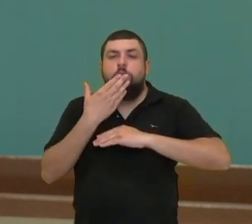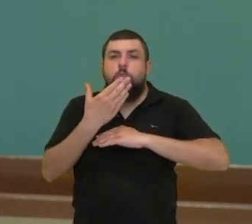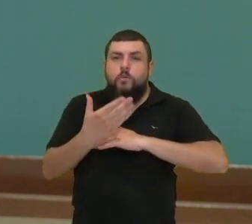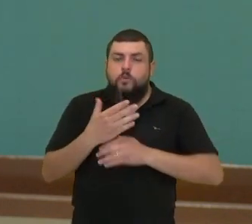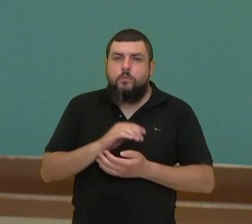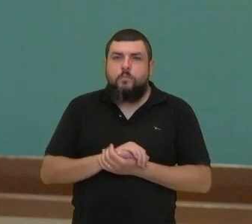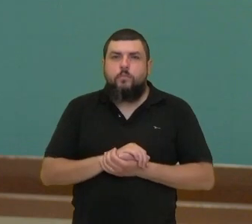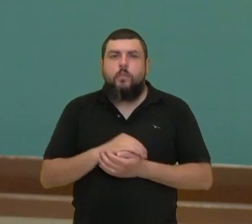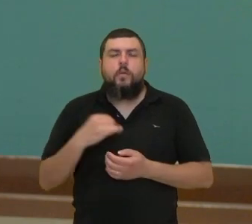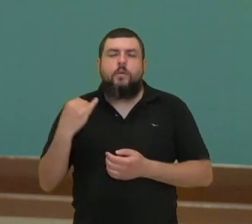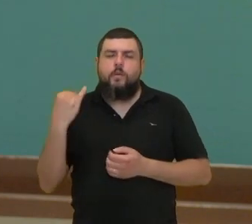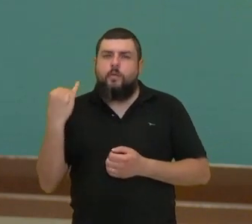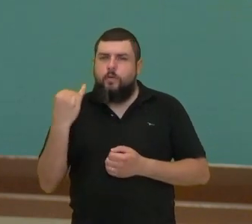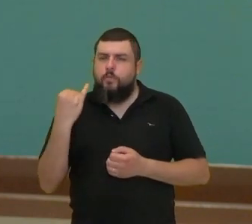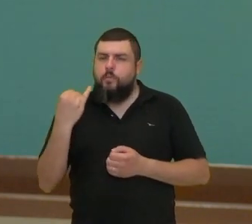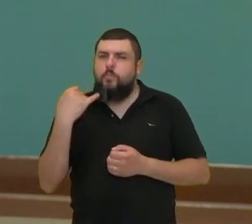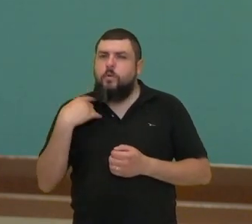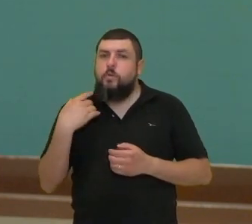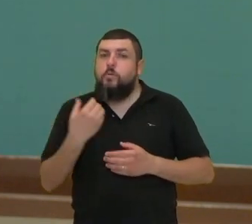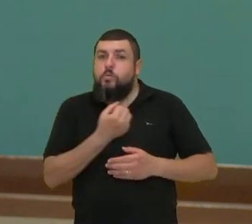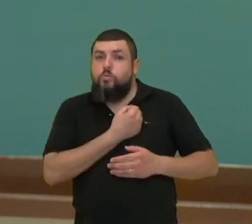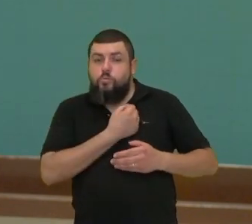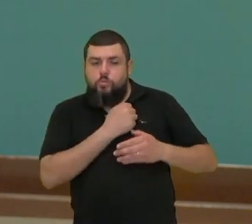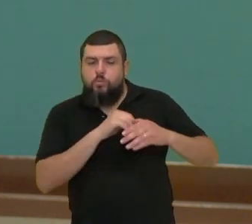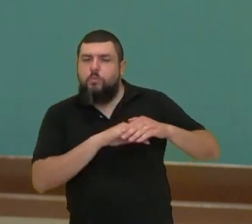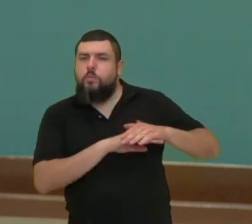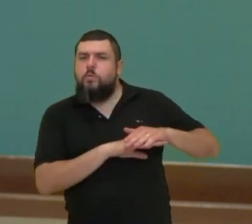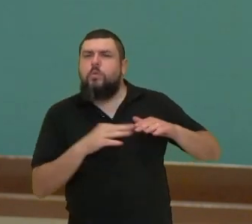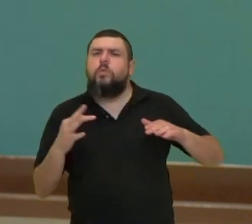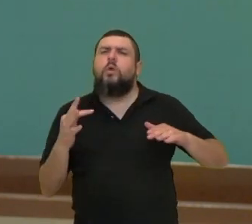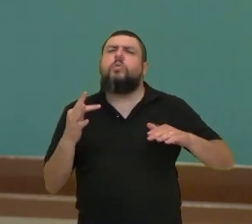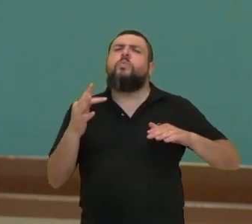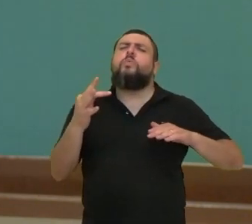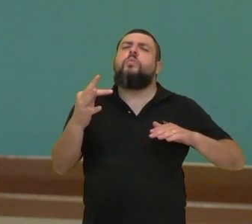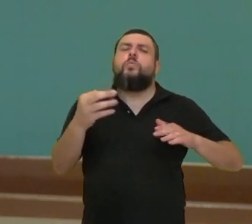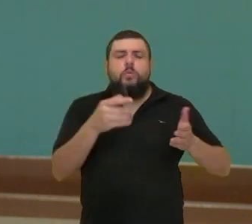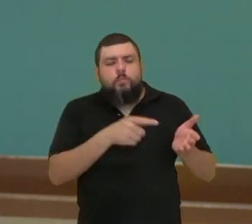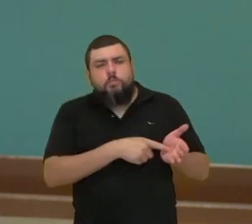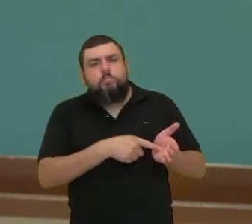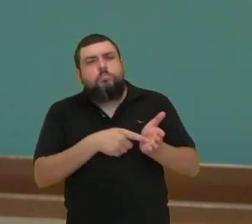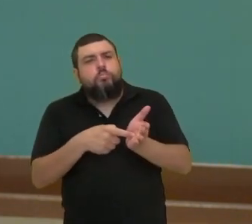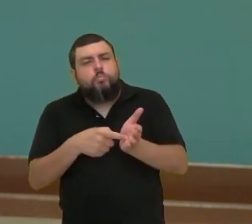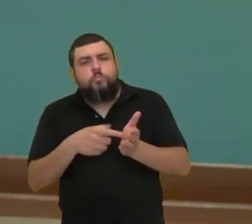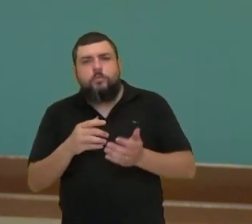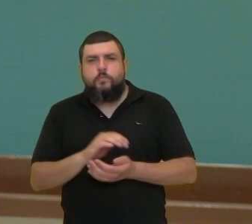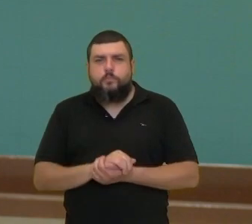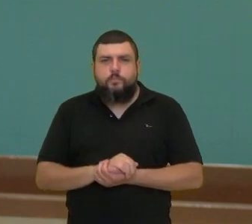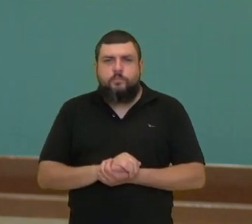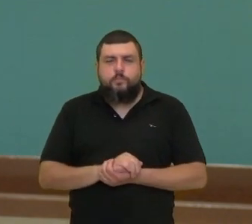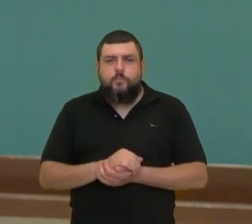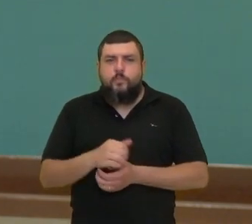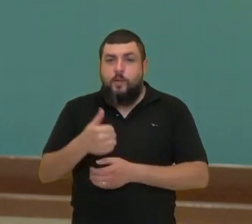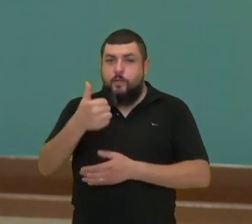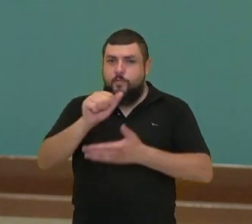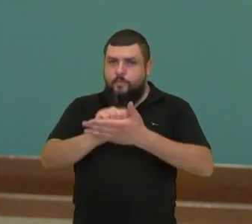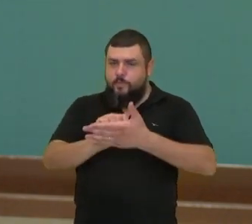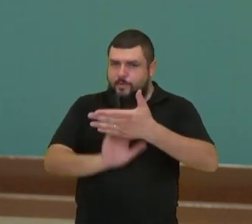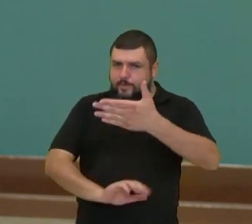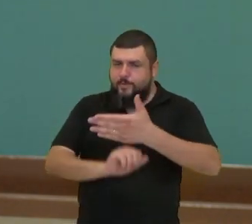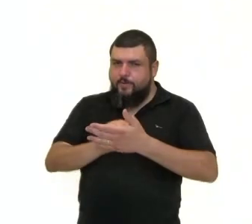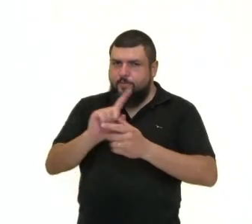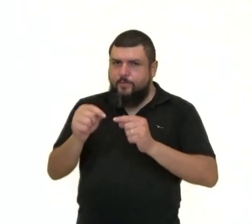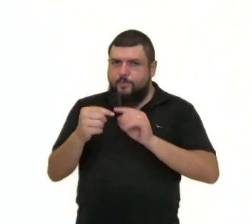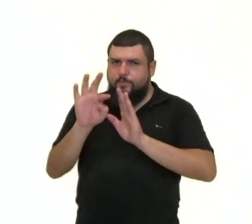muito importante guardar ali esse número para futuros atendimentos. Vamos à primeira atividade referente a